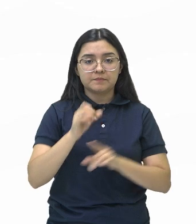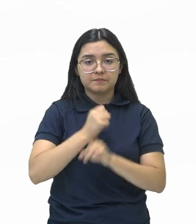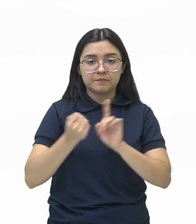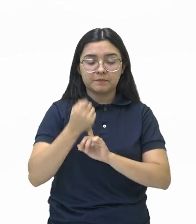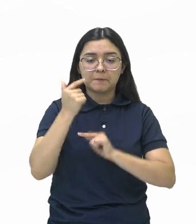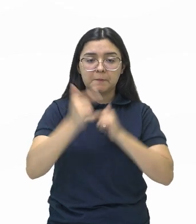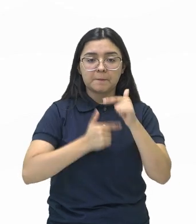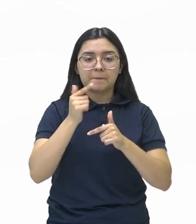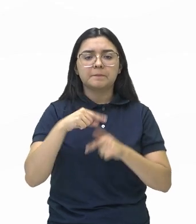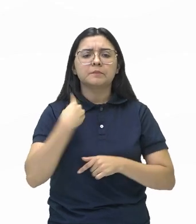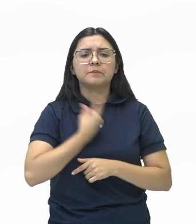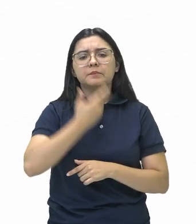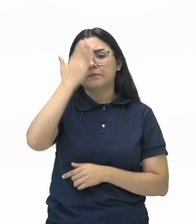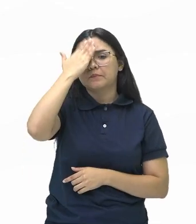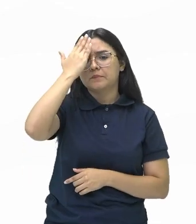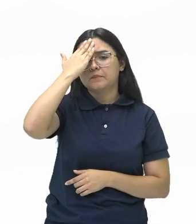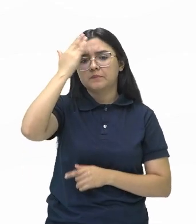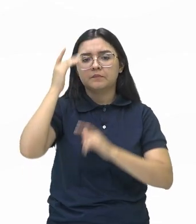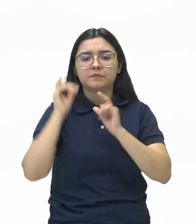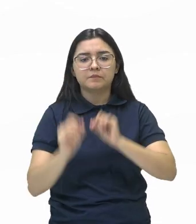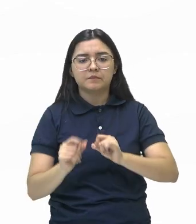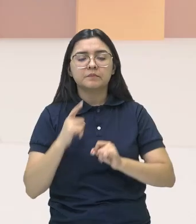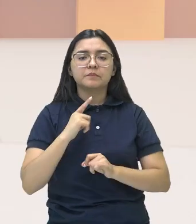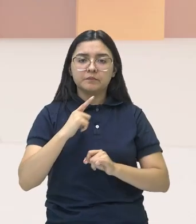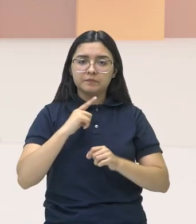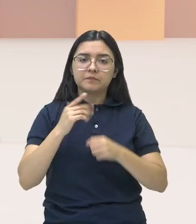gente situar que há um amparo